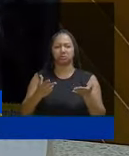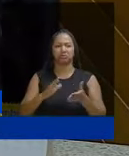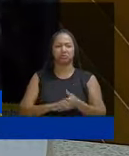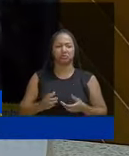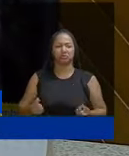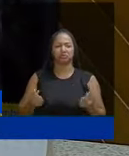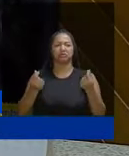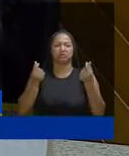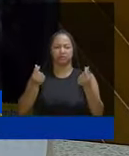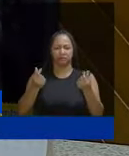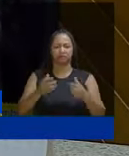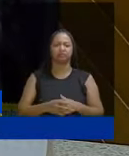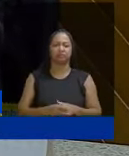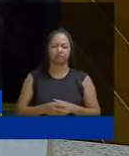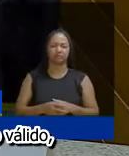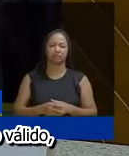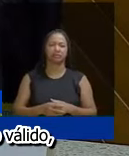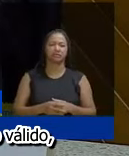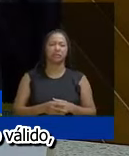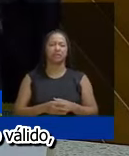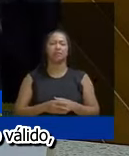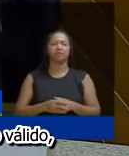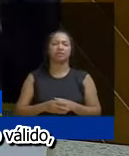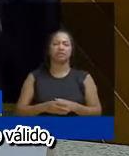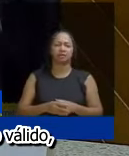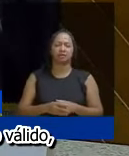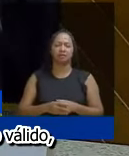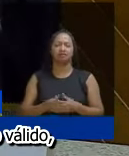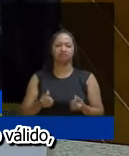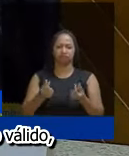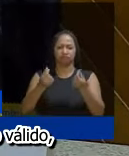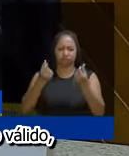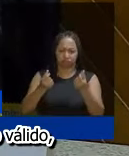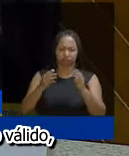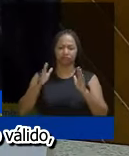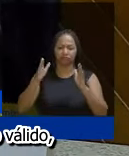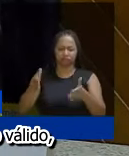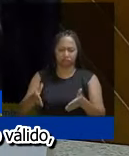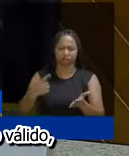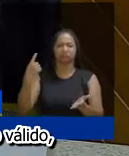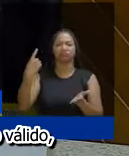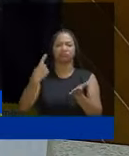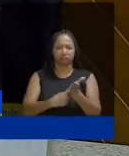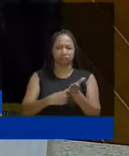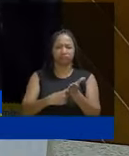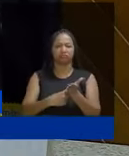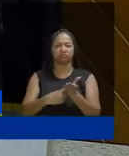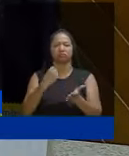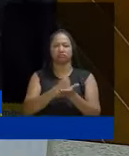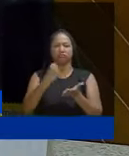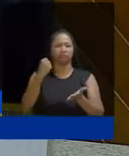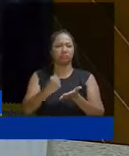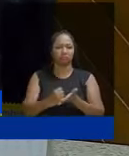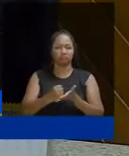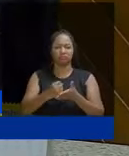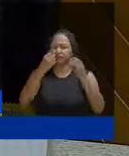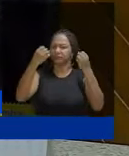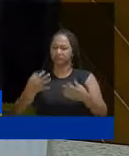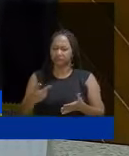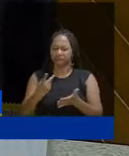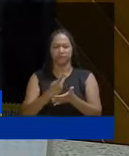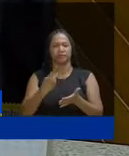financeiro na conta específica do termo de compromisso, contrato válido, sem notícias de